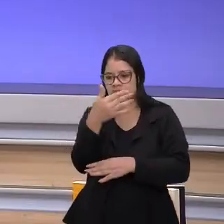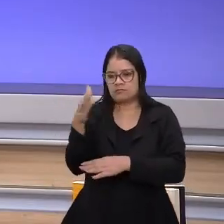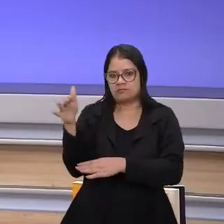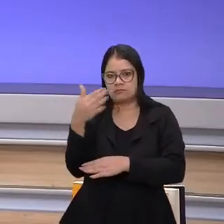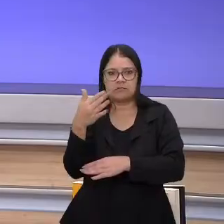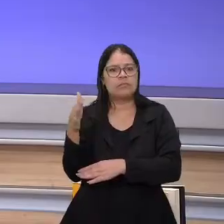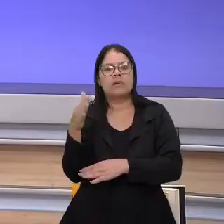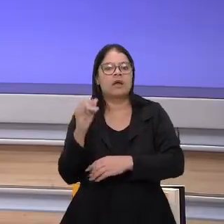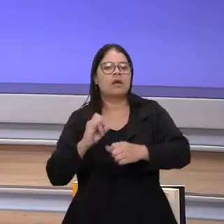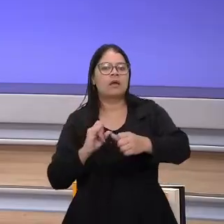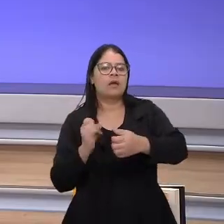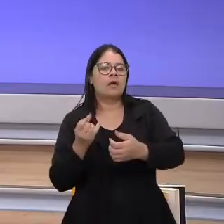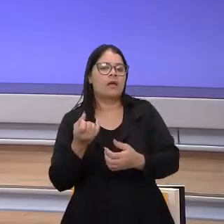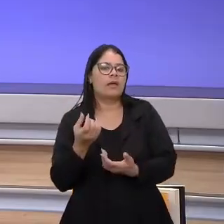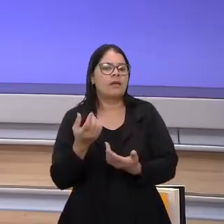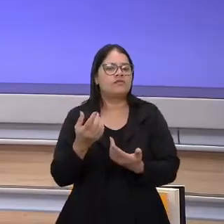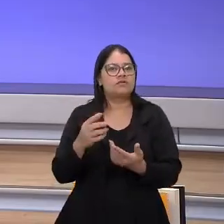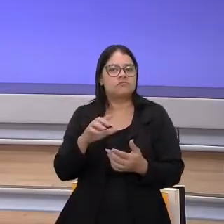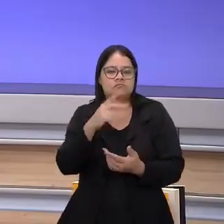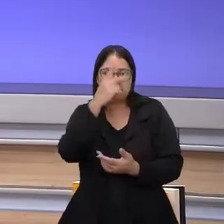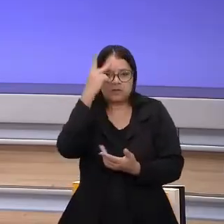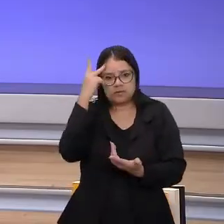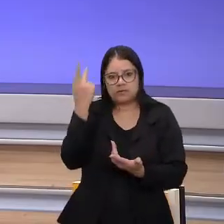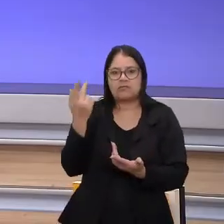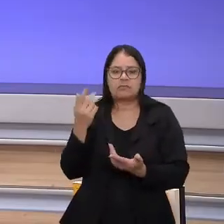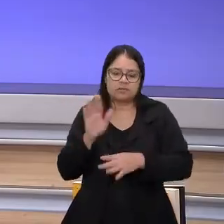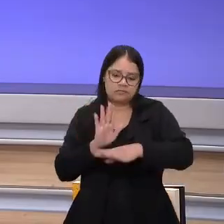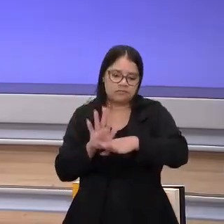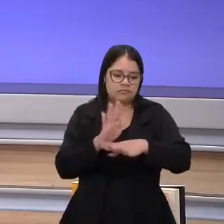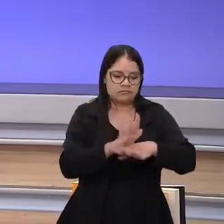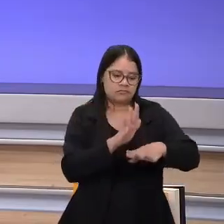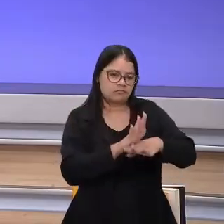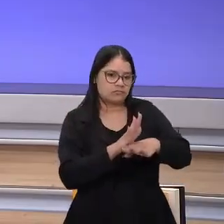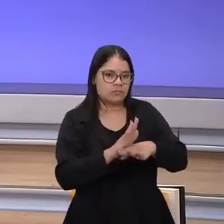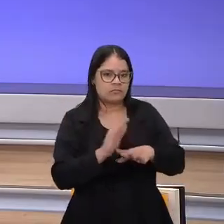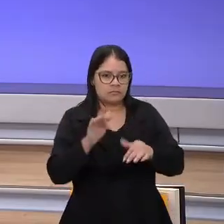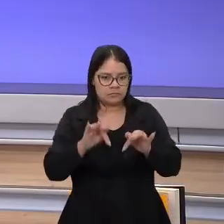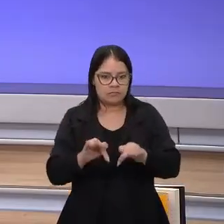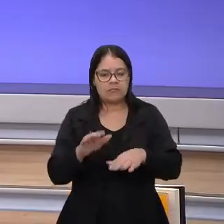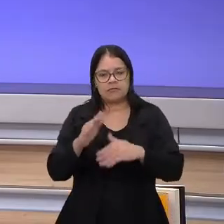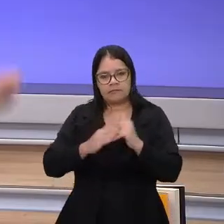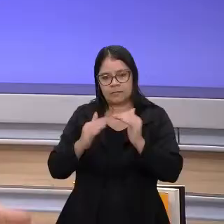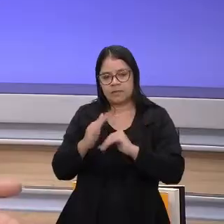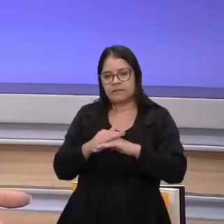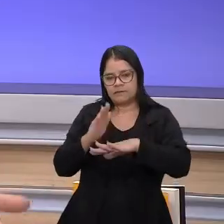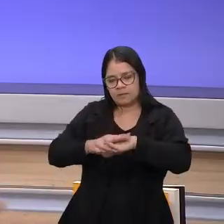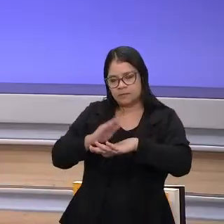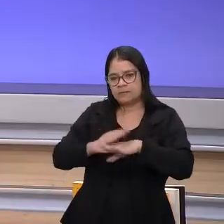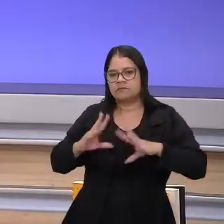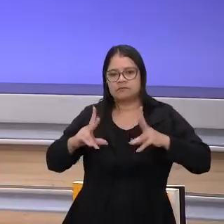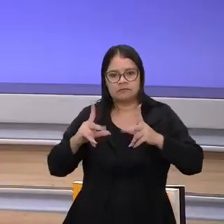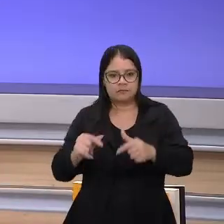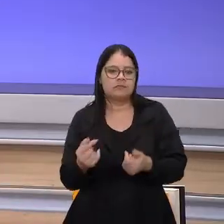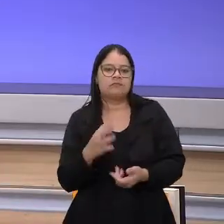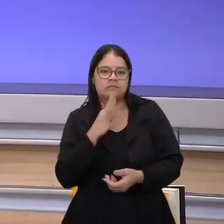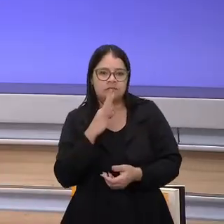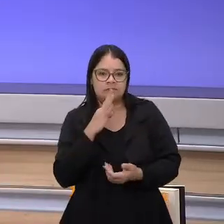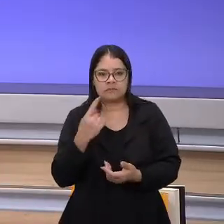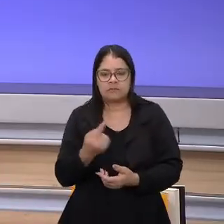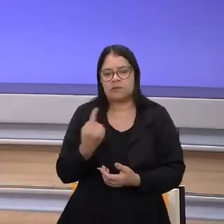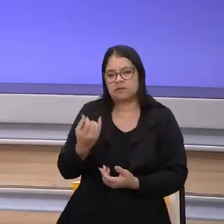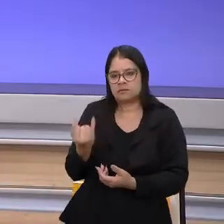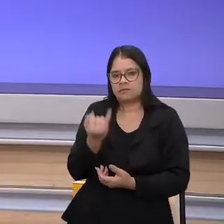entidade ambientalista. Nós acreditamos realmente no que nós fazemos. Então, quando nós recebemos algum reconhecimento, para nós é muito